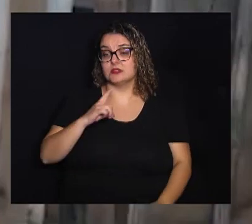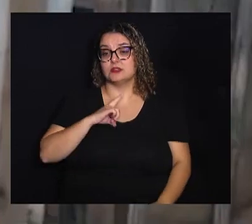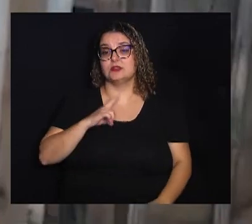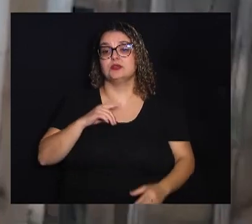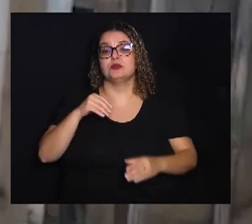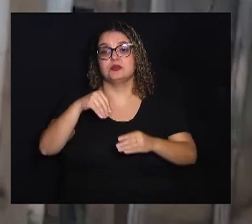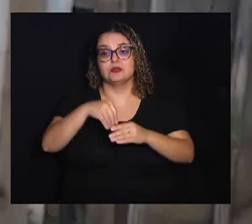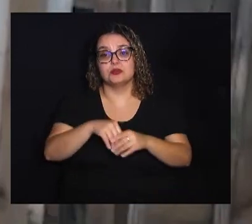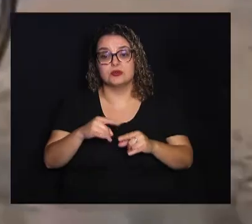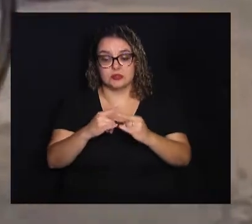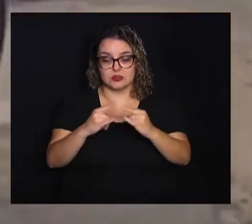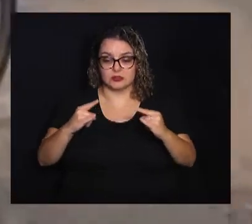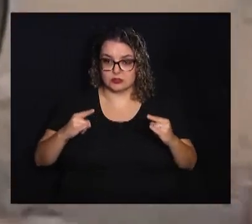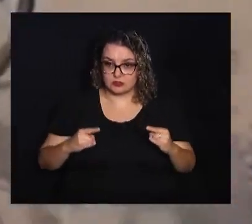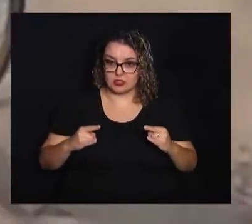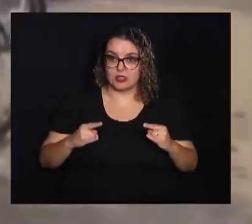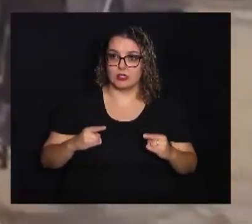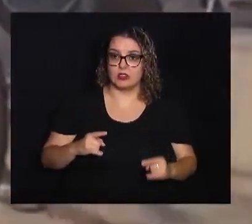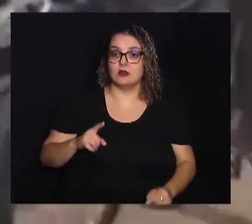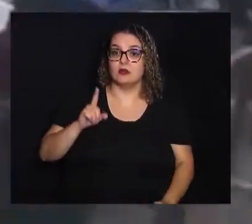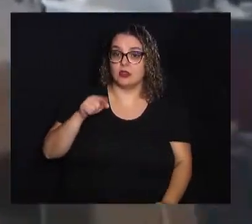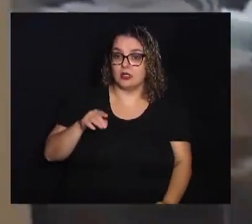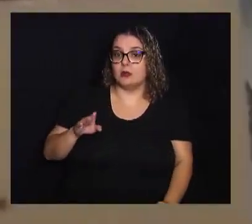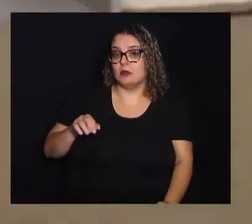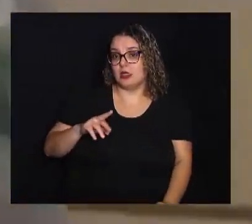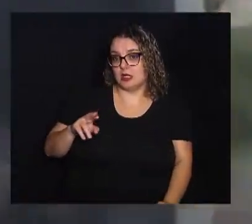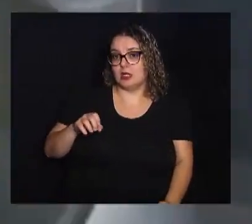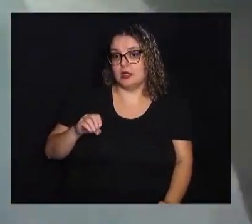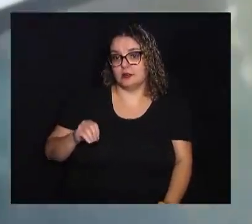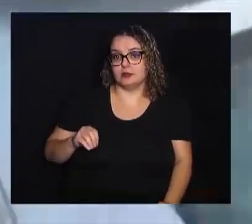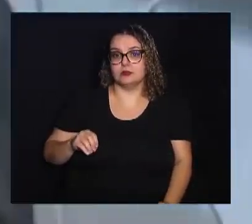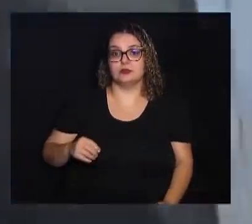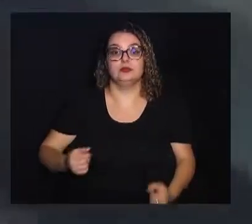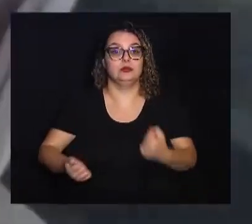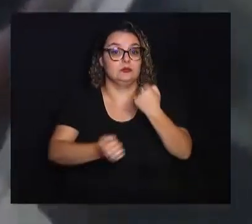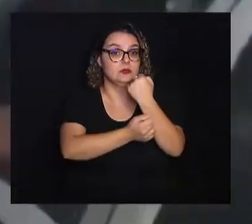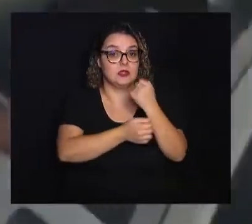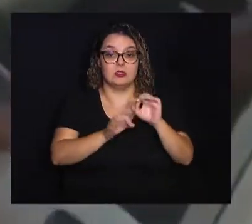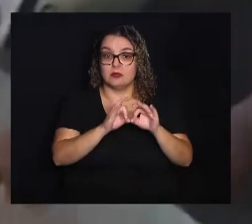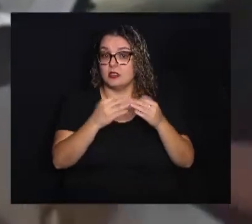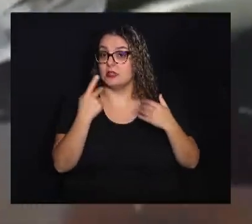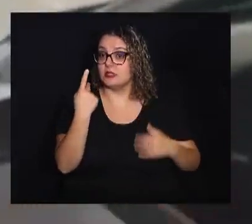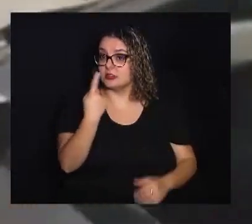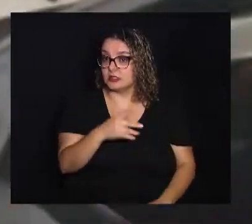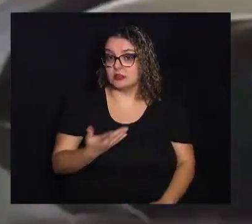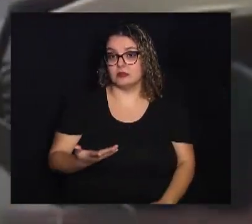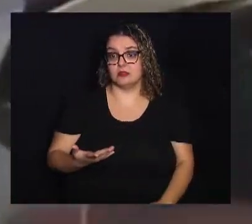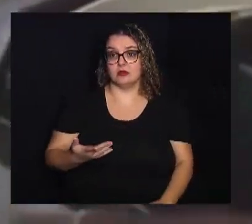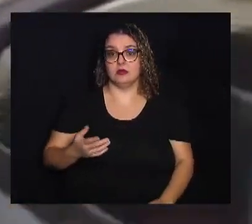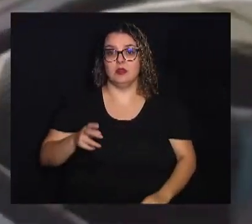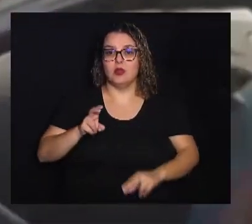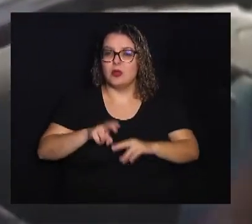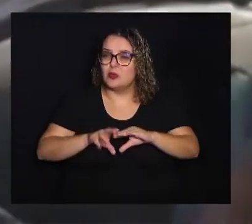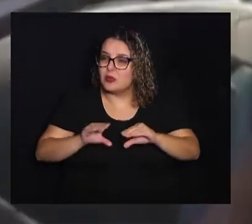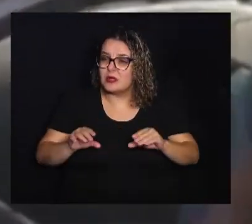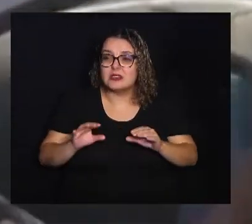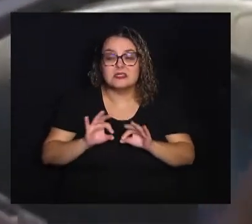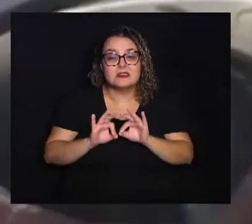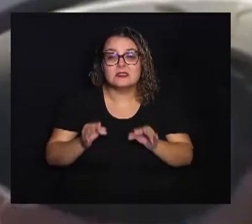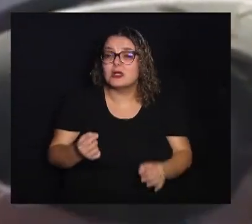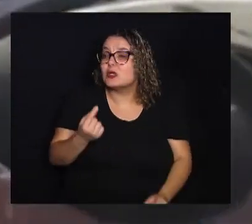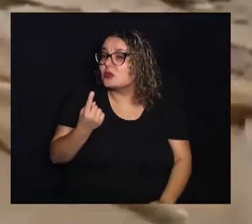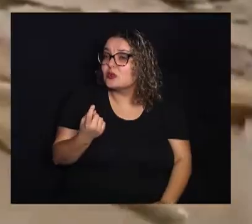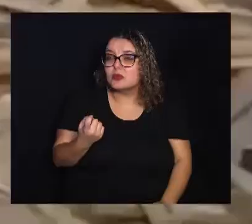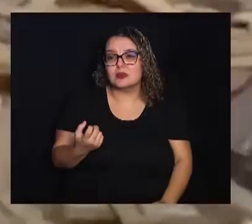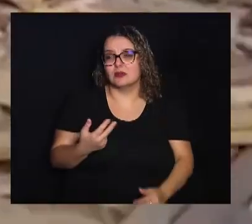dos seus barracos, eram barracos, eram de madeira, mas era o lar deles. Eram móveis muito simples, mas eram únicos bens que